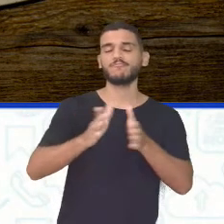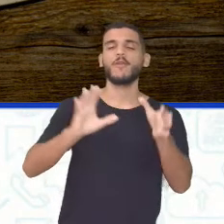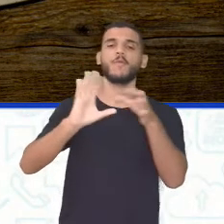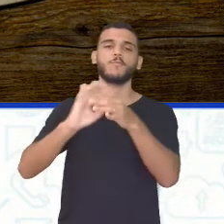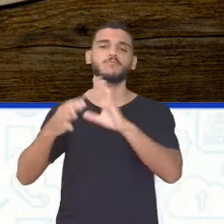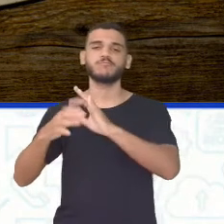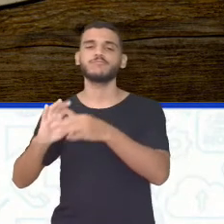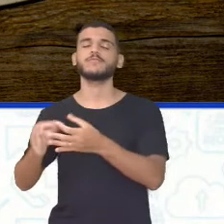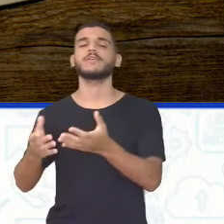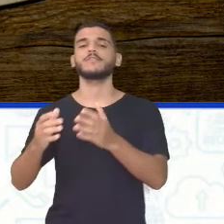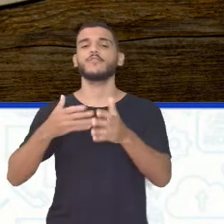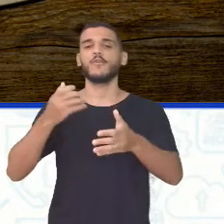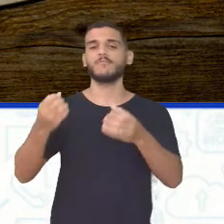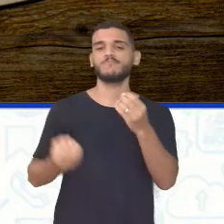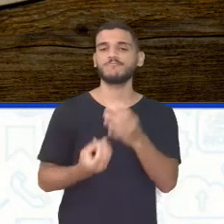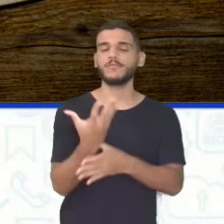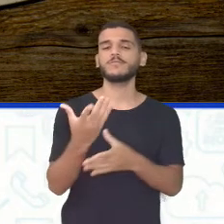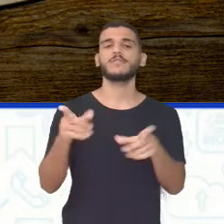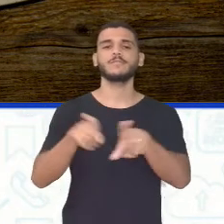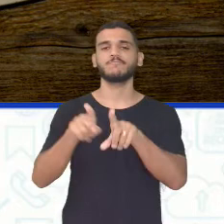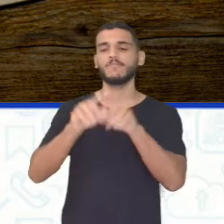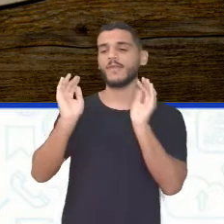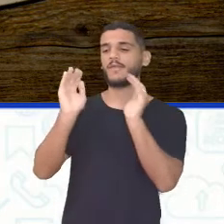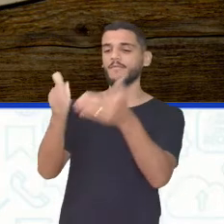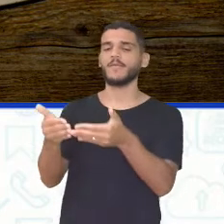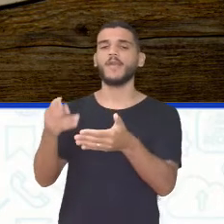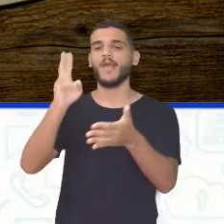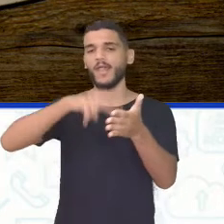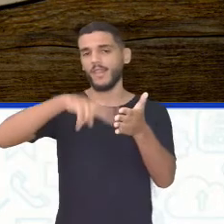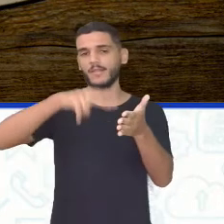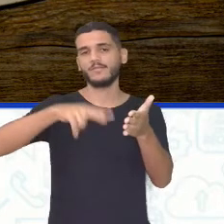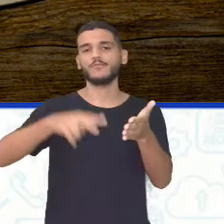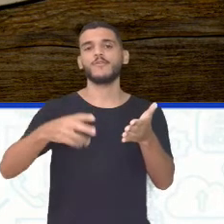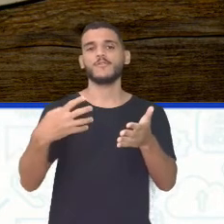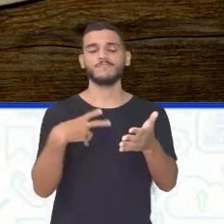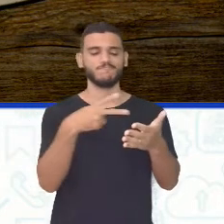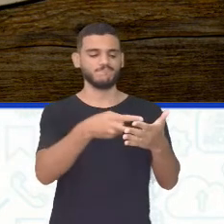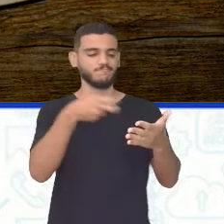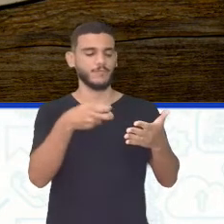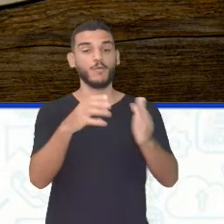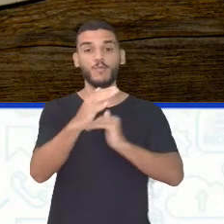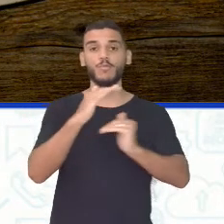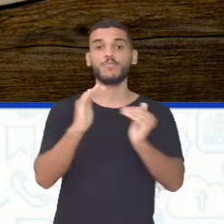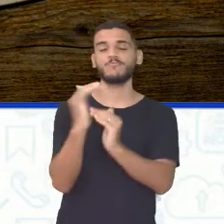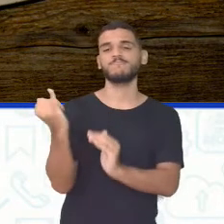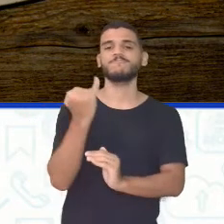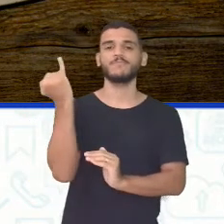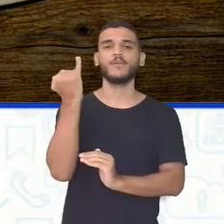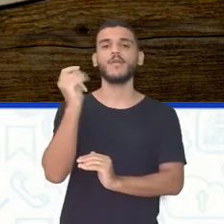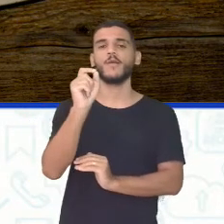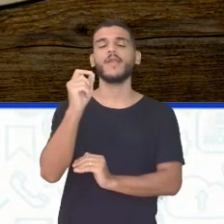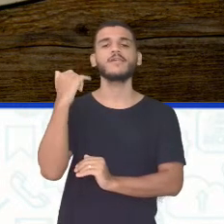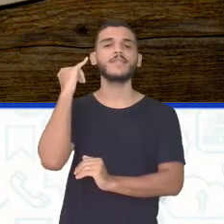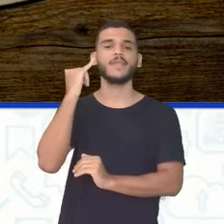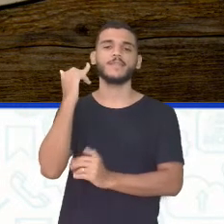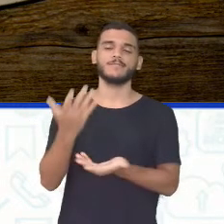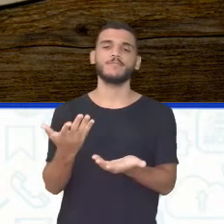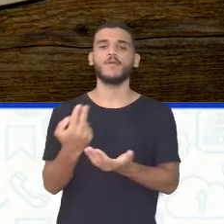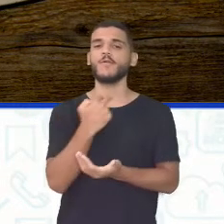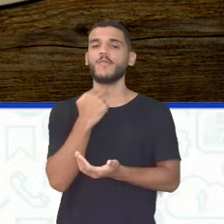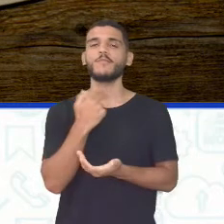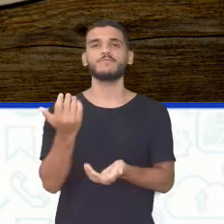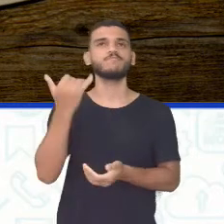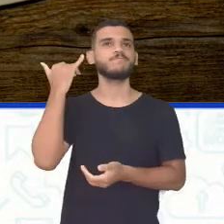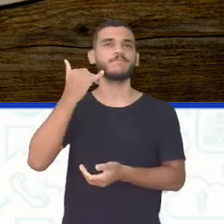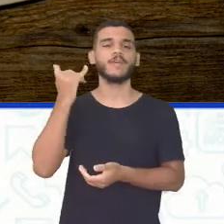de produção, intenção de entreter o leitor, etc. Tudo aquilo que é primordial a uma narrativa, né? Não dá para fazer